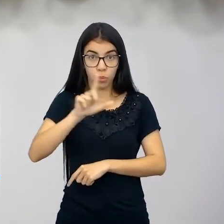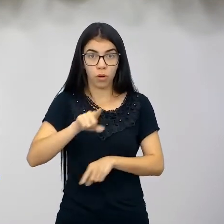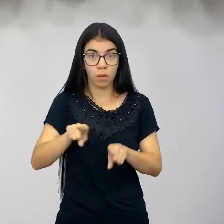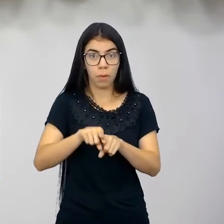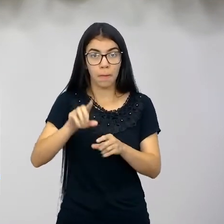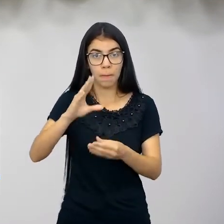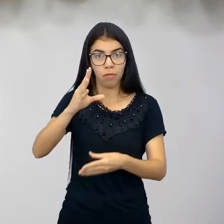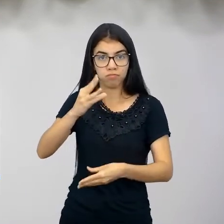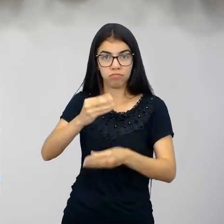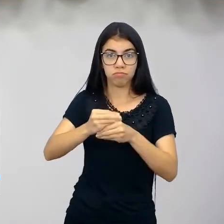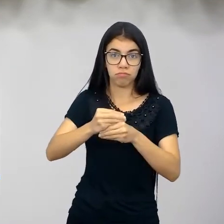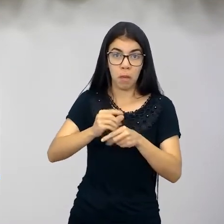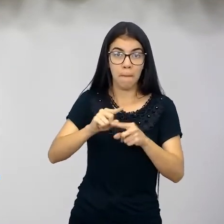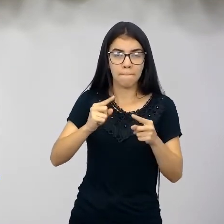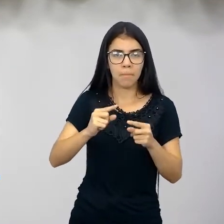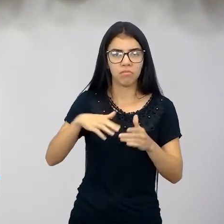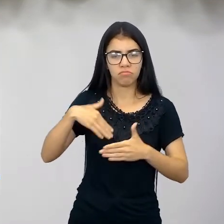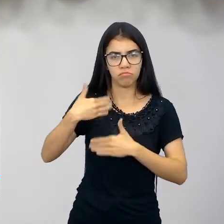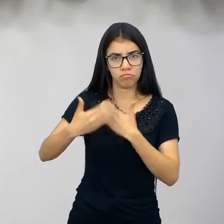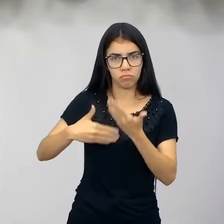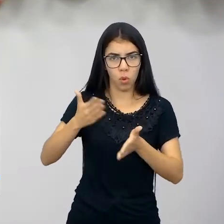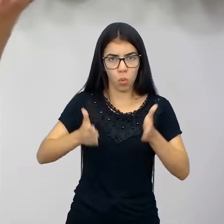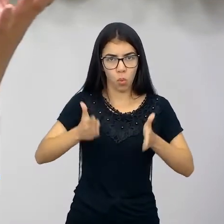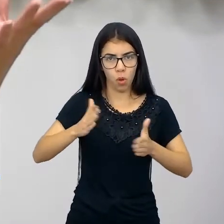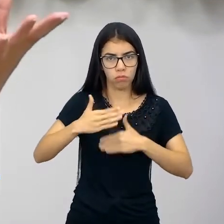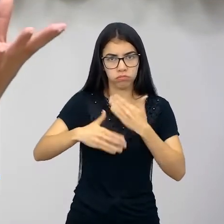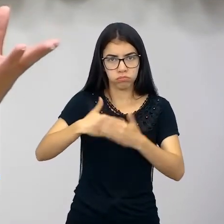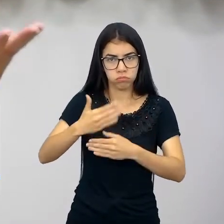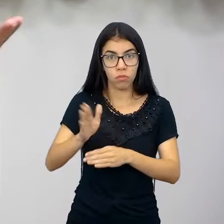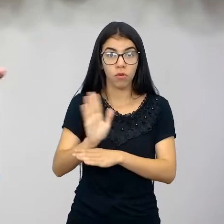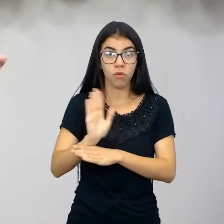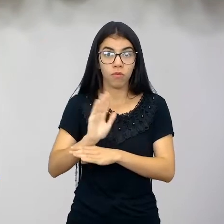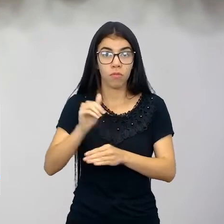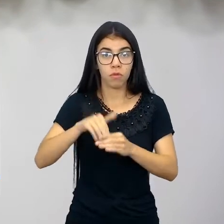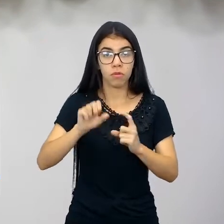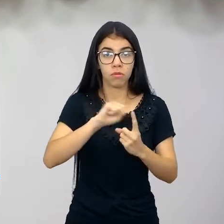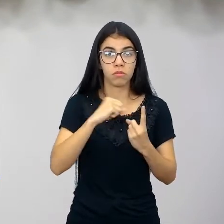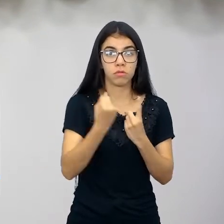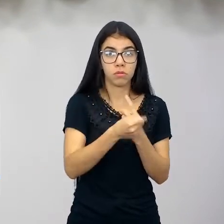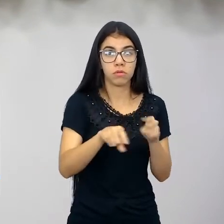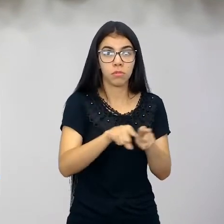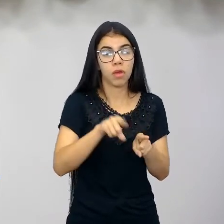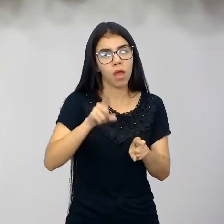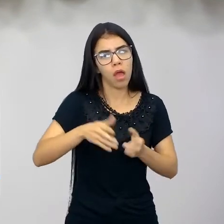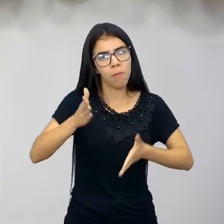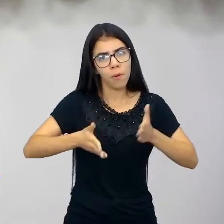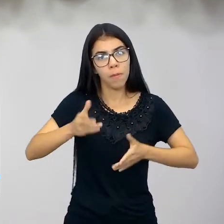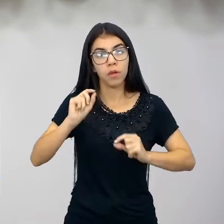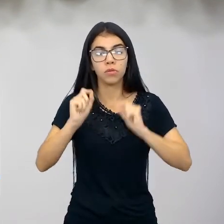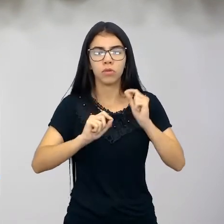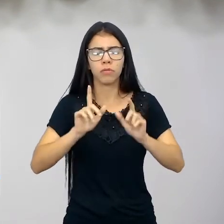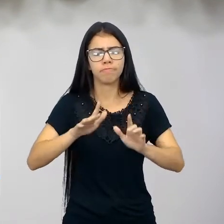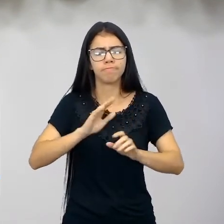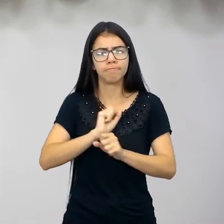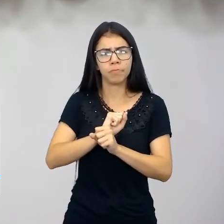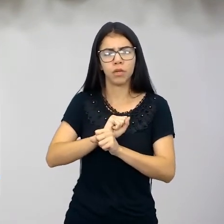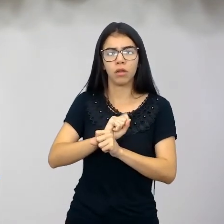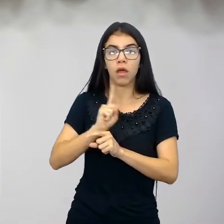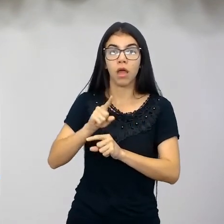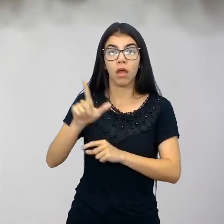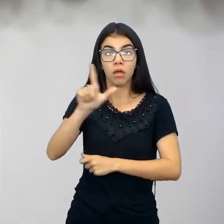ali um repertório. Com o passar do tempo e o filme emplacando em nossa sociedade, foi o momento em que, peraí, né,